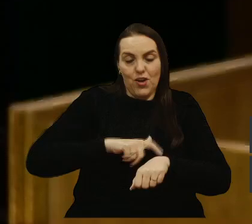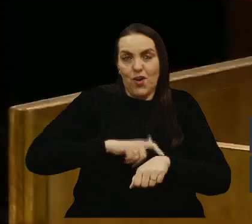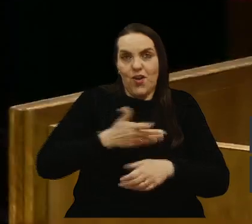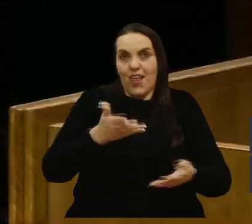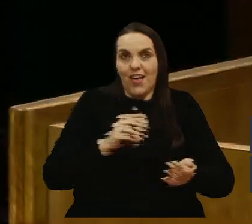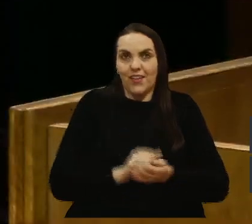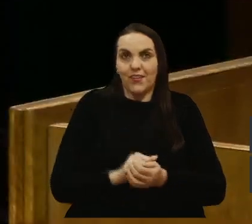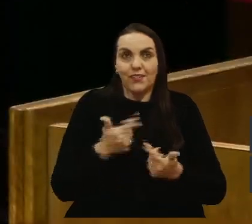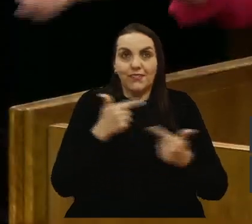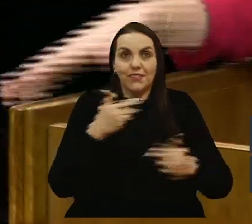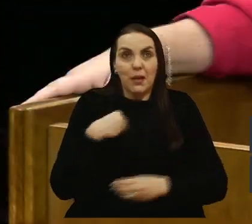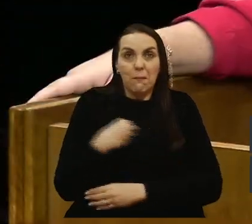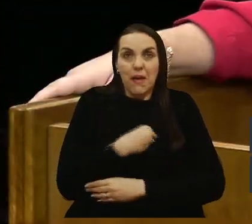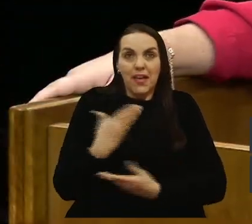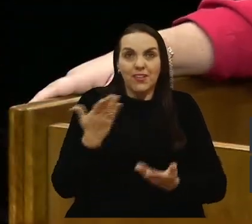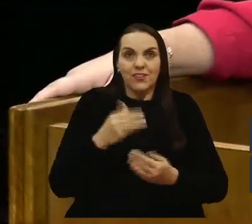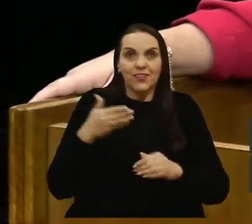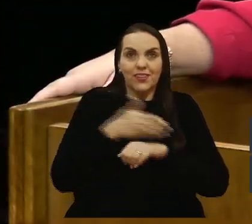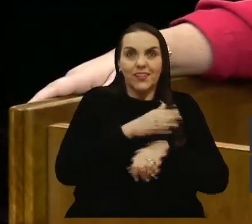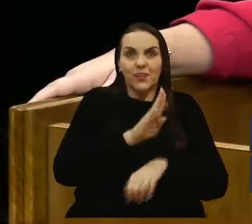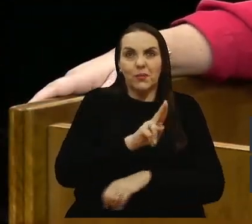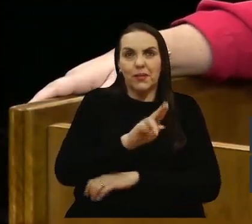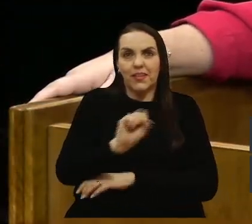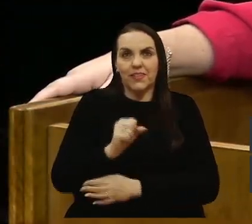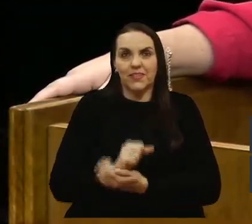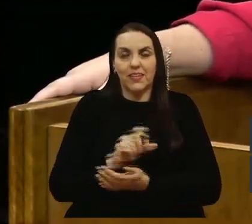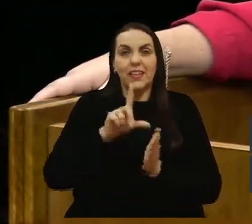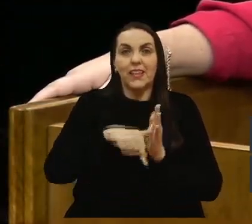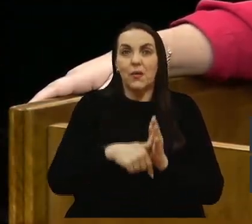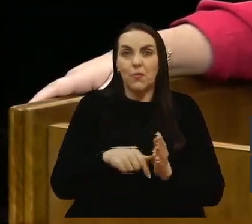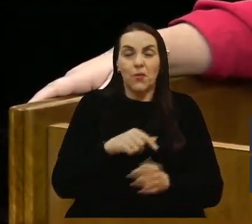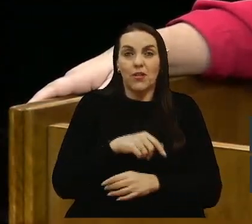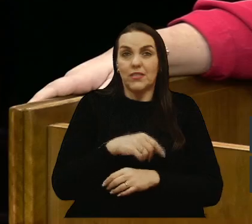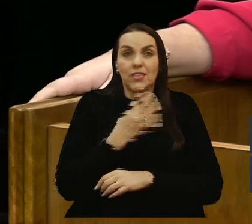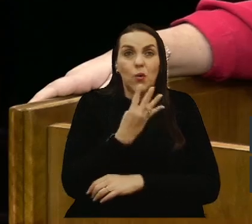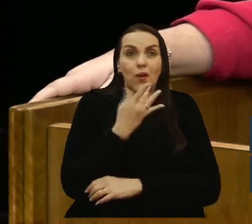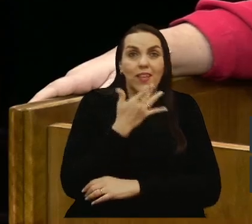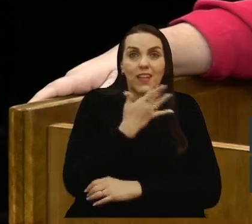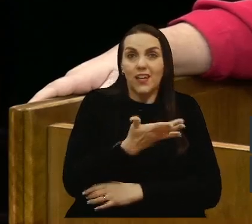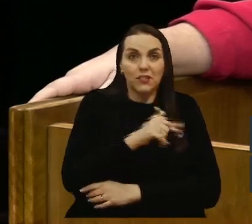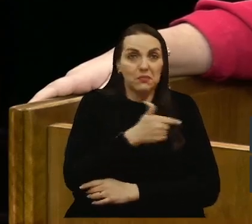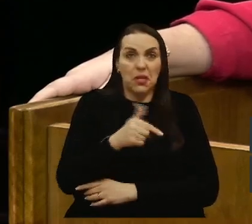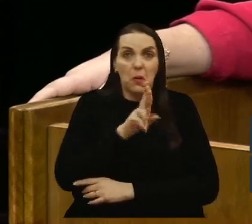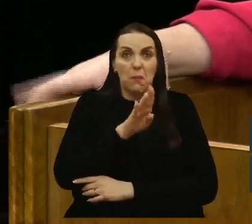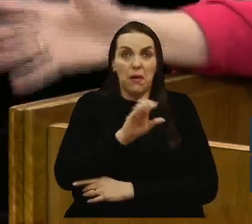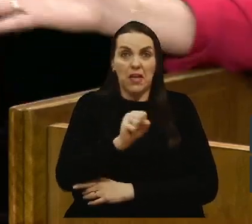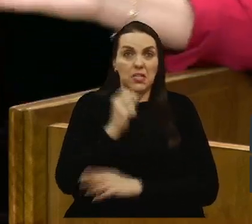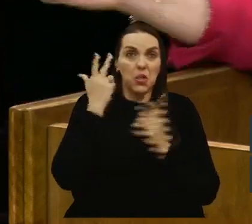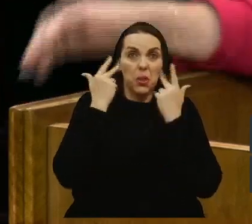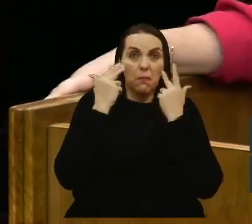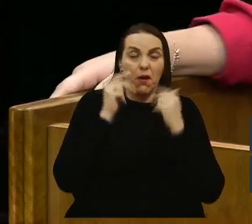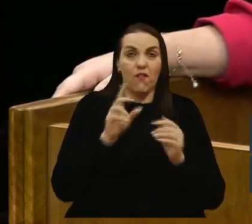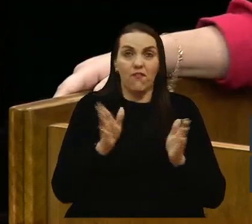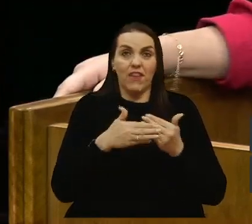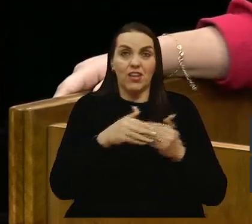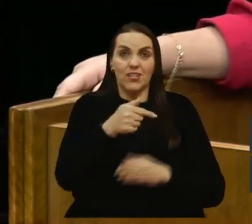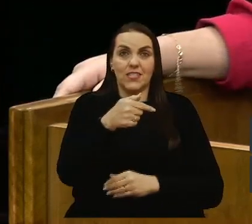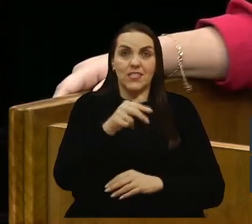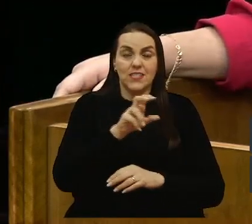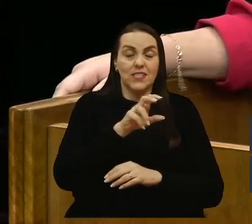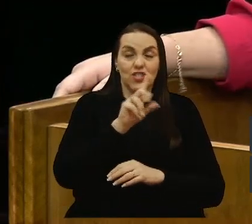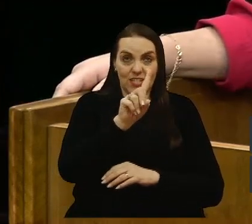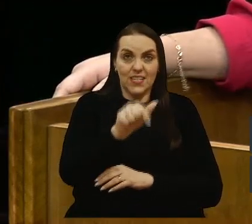horário? Não tem médicos se tu for na UBS. Se for na UBS depois das 16 horas, isso que a UBS normal fecha às 17, não tem médico para